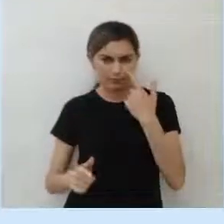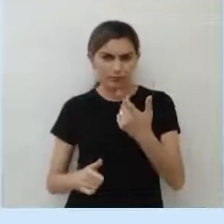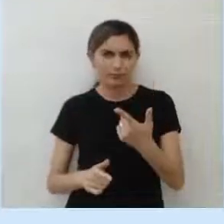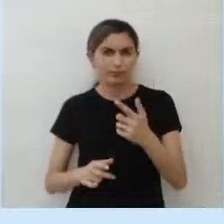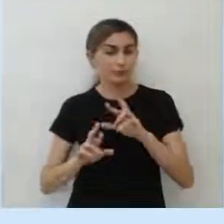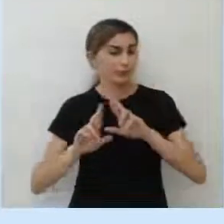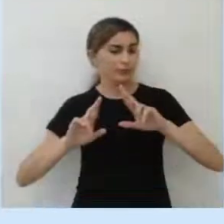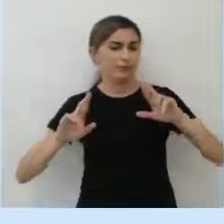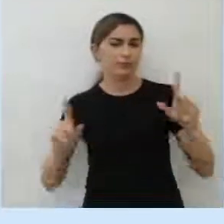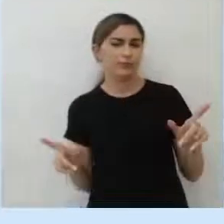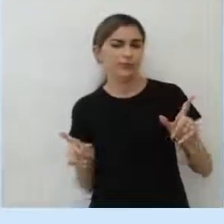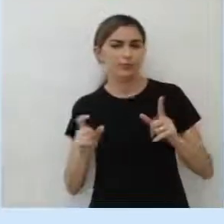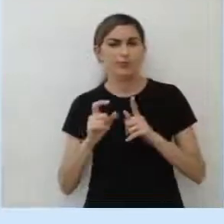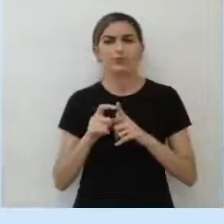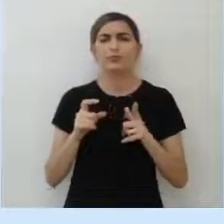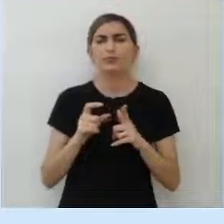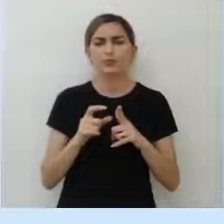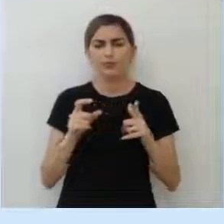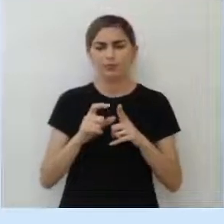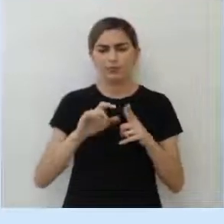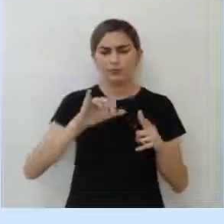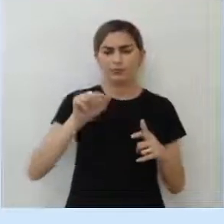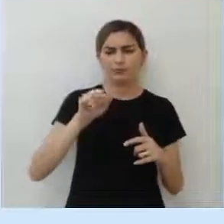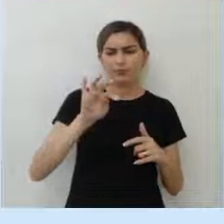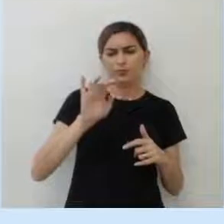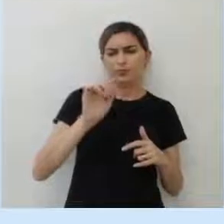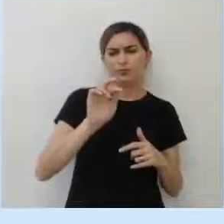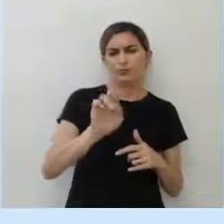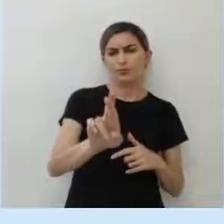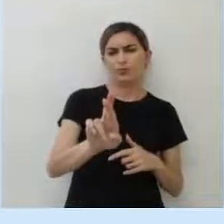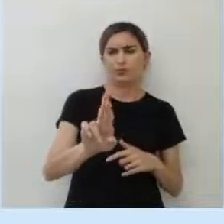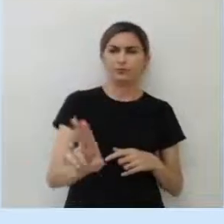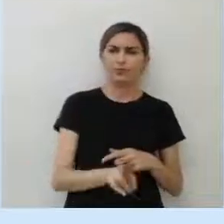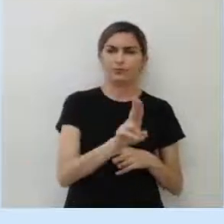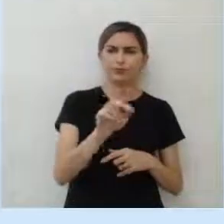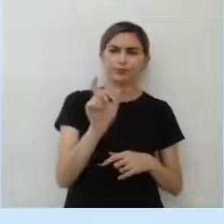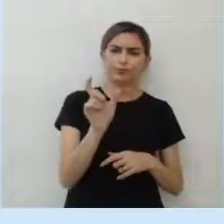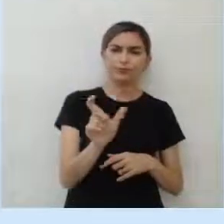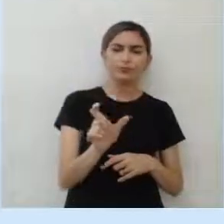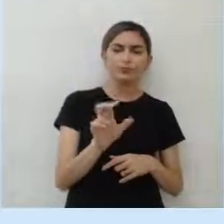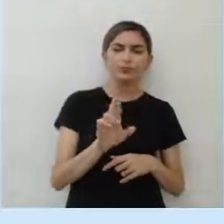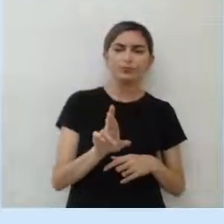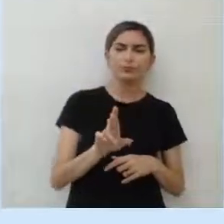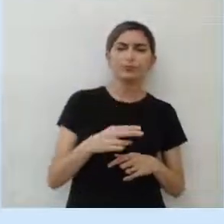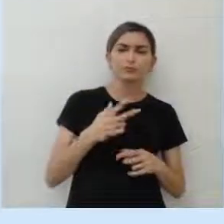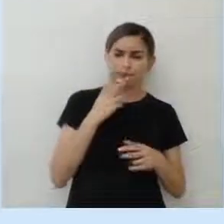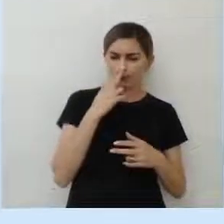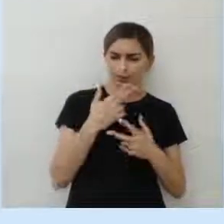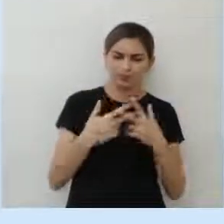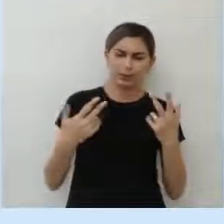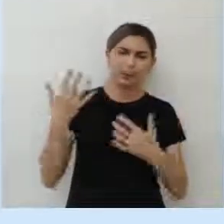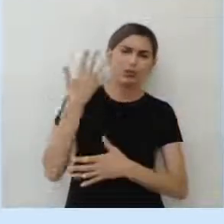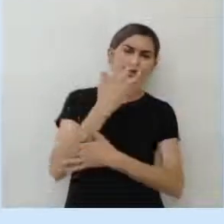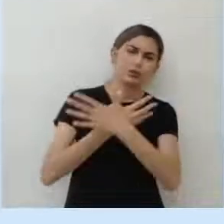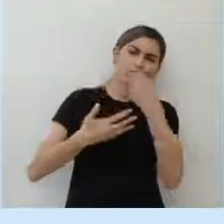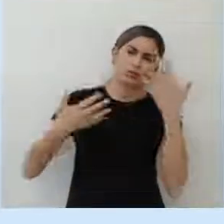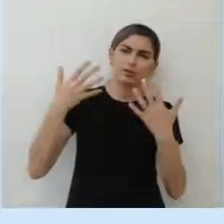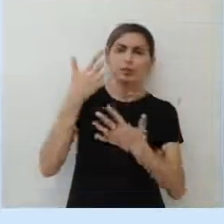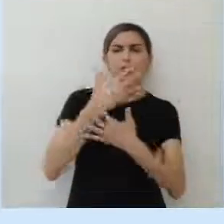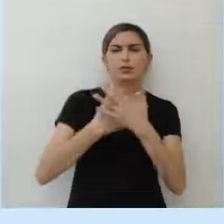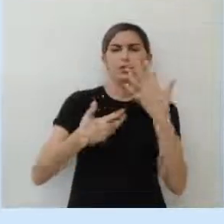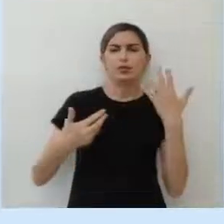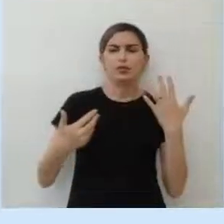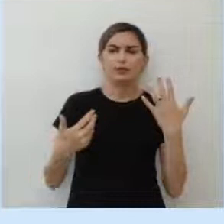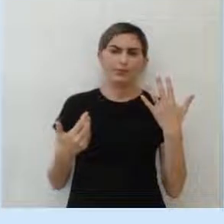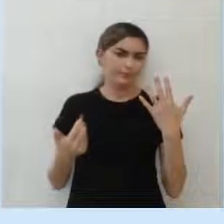a diferença da pronúncia, né? O jantar, a gente vai usar o R. A mesma coisa com o canta, né? Eu não vou dizer